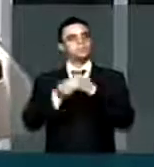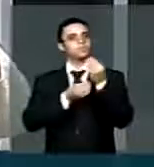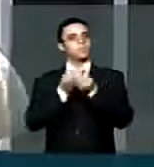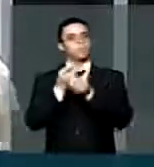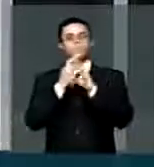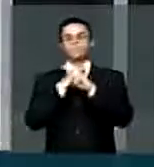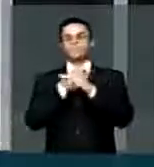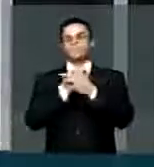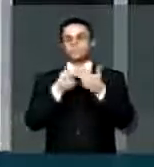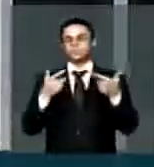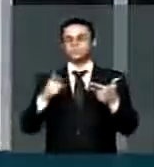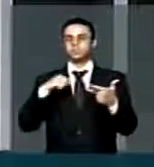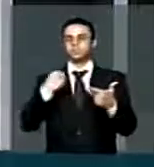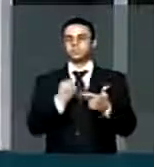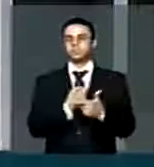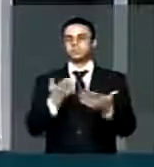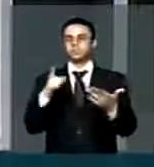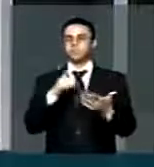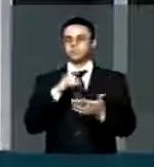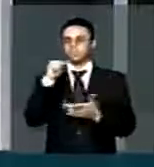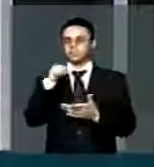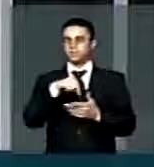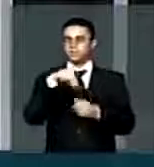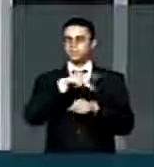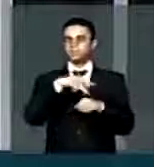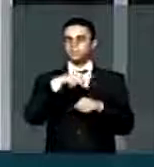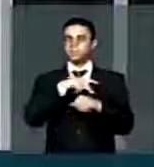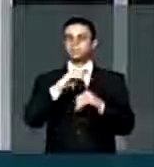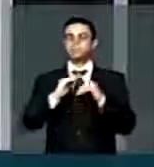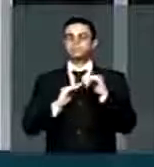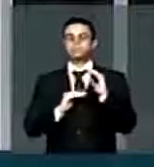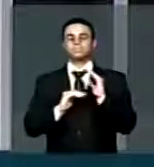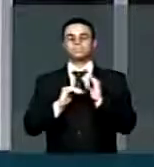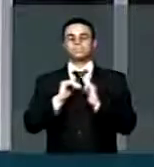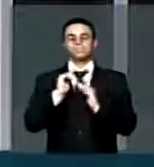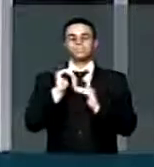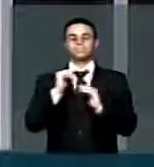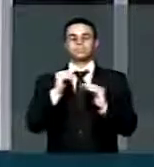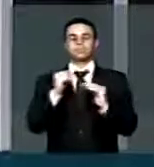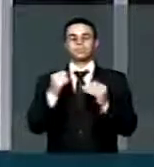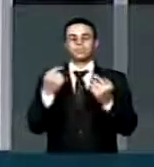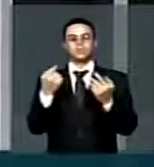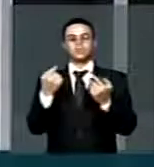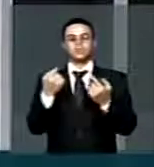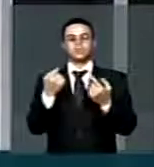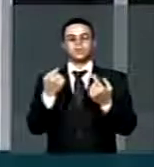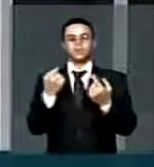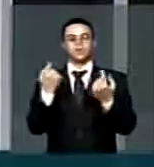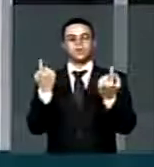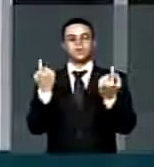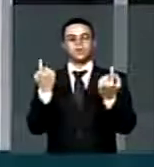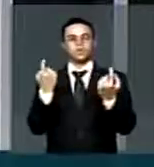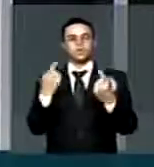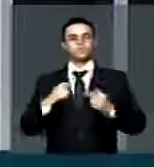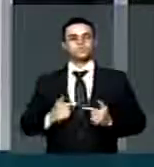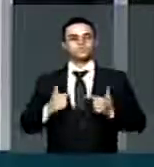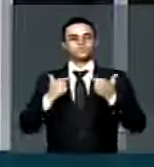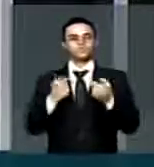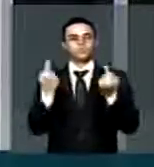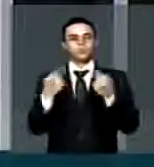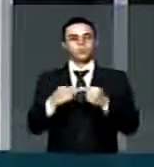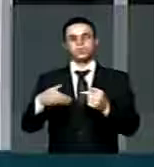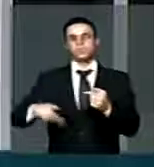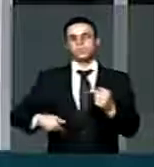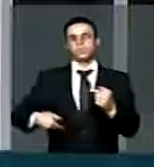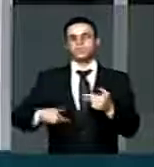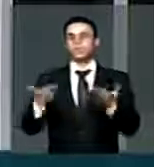resultados que hoje nós temos neste país com relação ao combate à fome. Hoje estão reunidos em